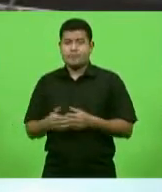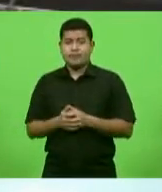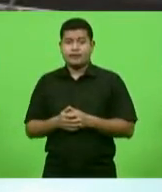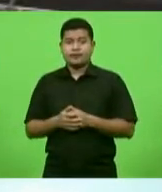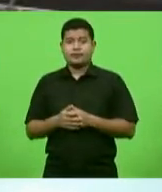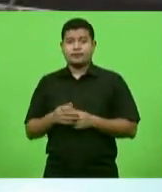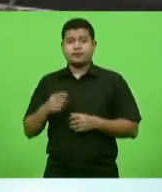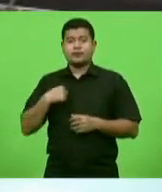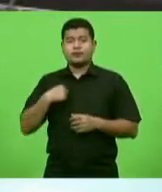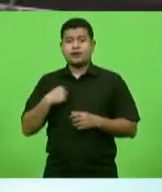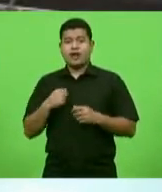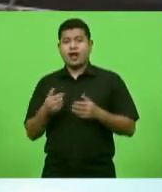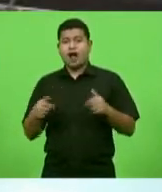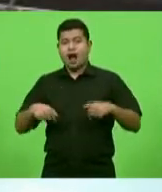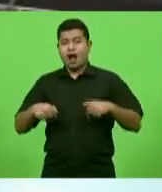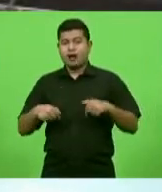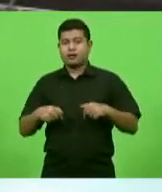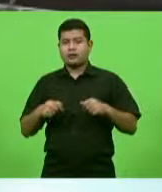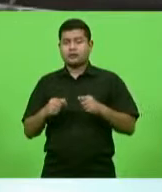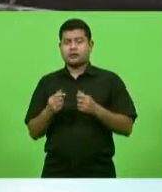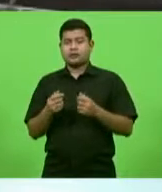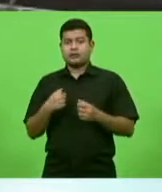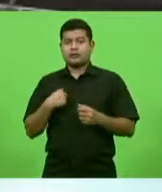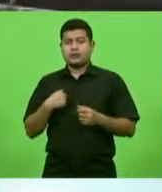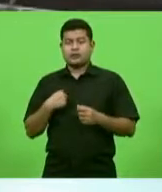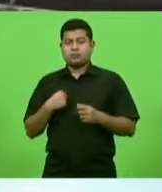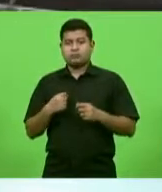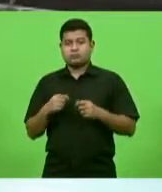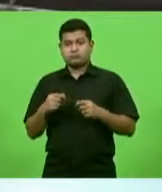Trouxemos a transcrição das conclusões